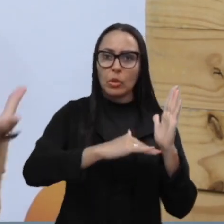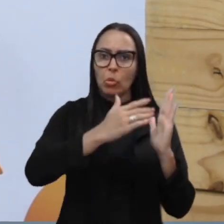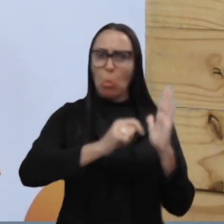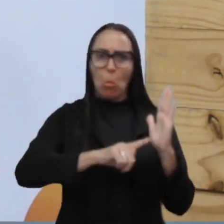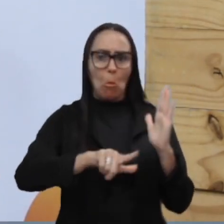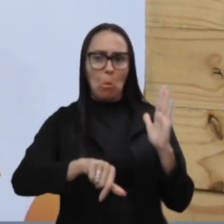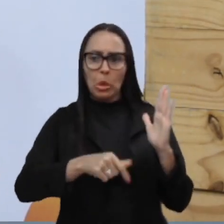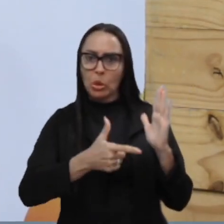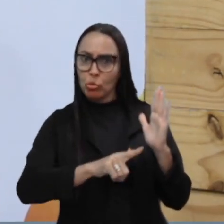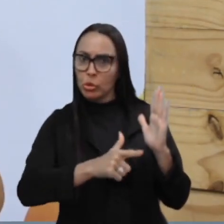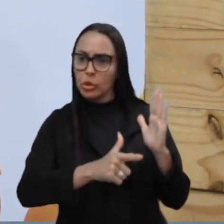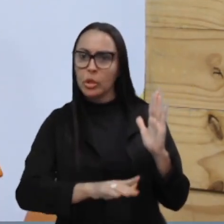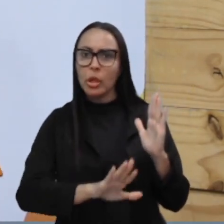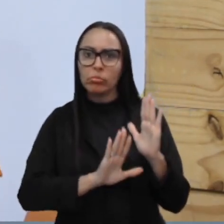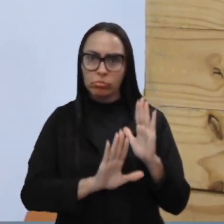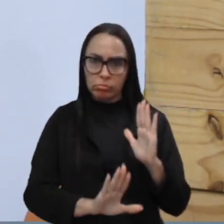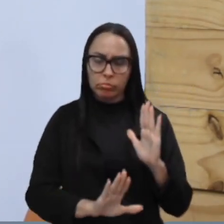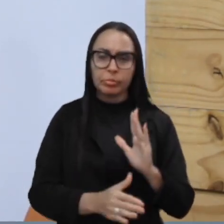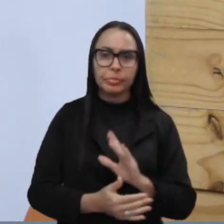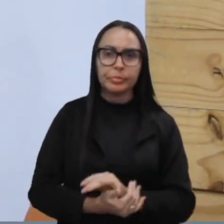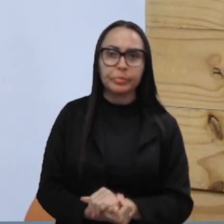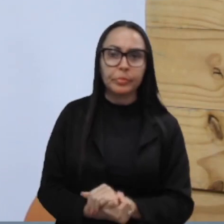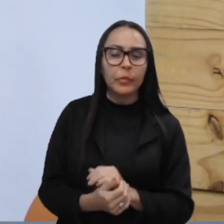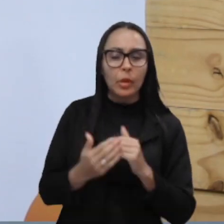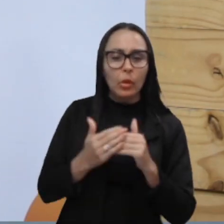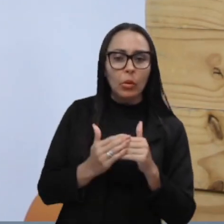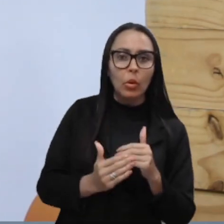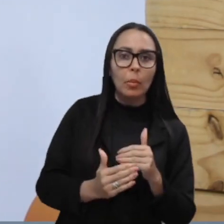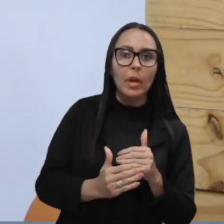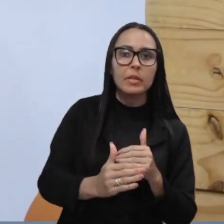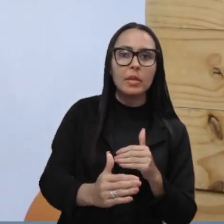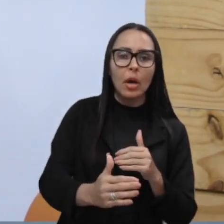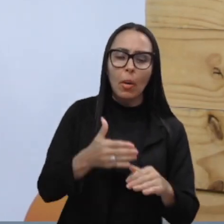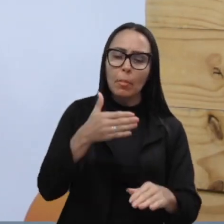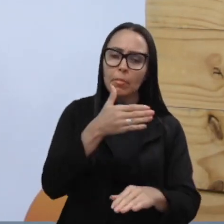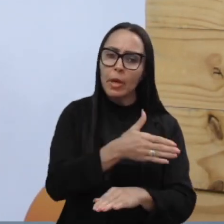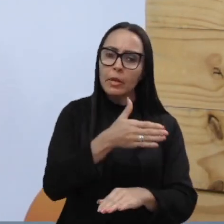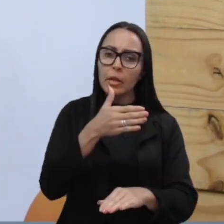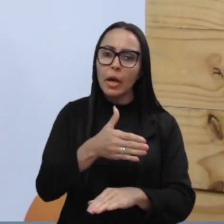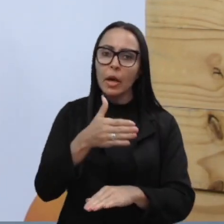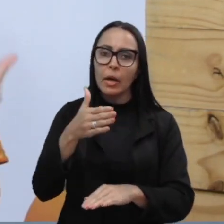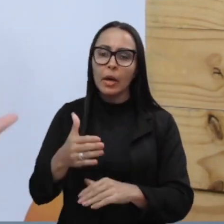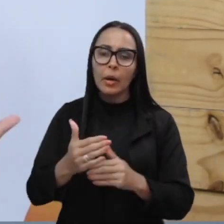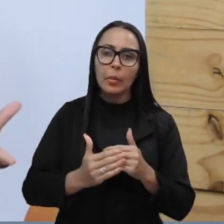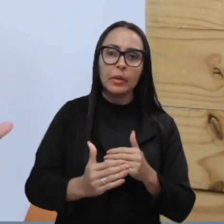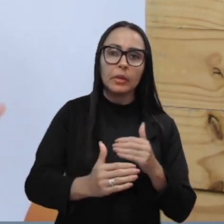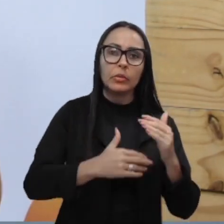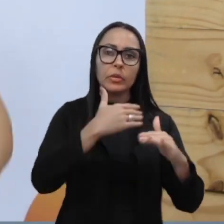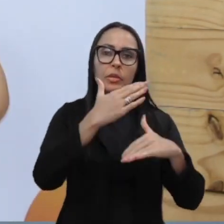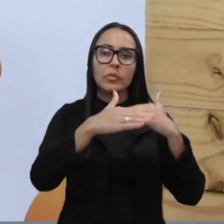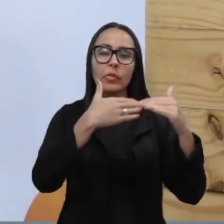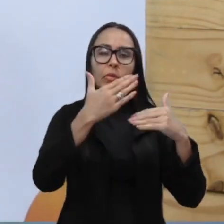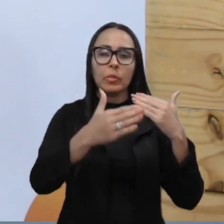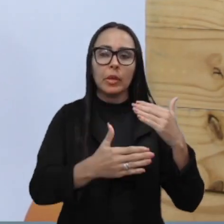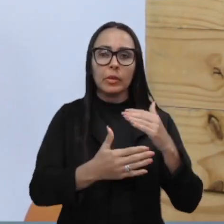peças gráficas, né, nas artes gráficas, começaram a entrar a partir do desenvolvimento dessa invenção.